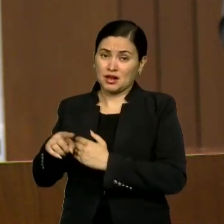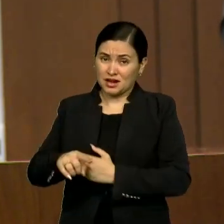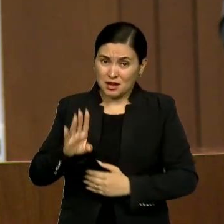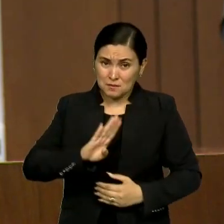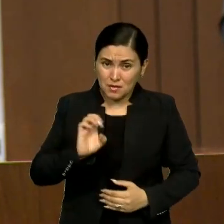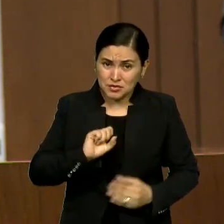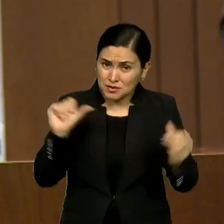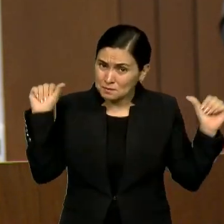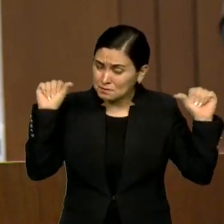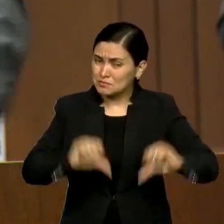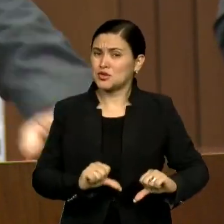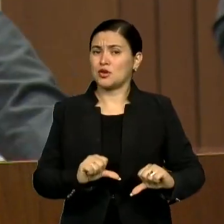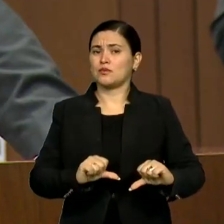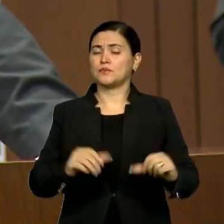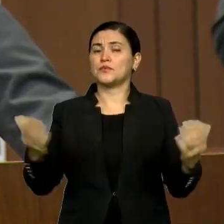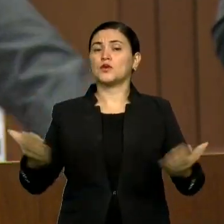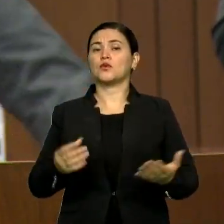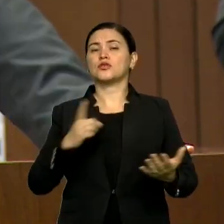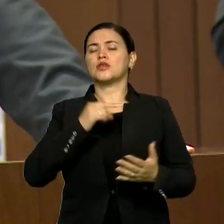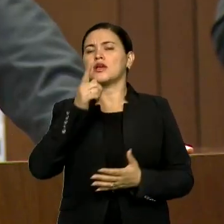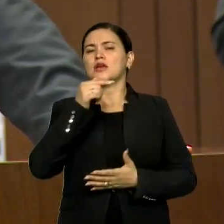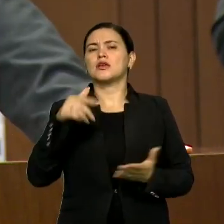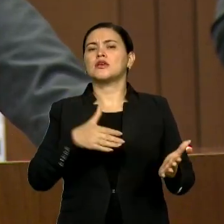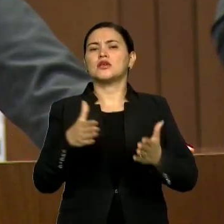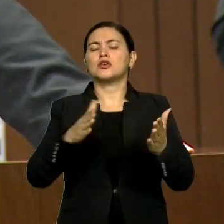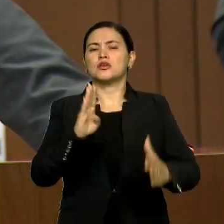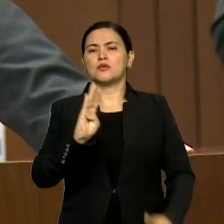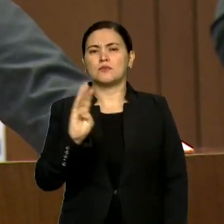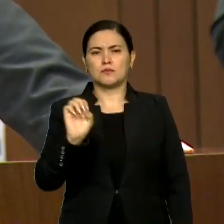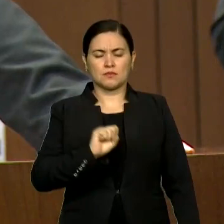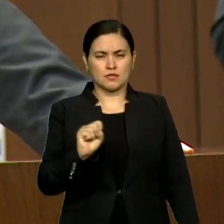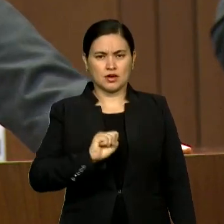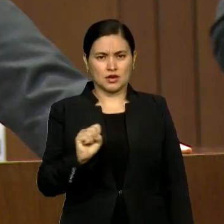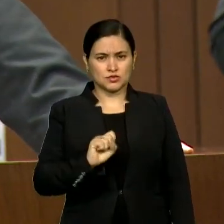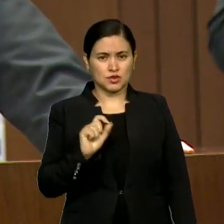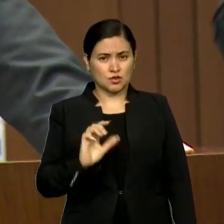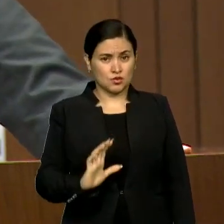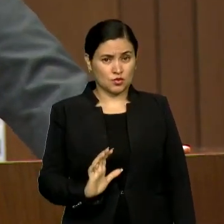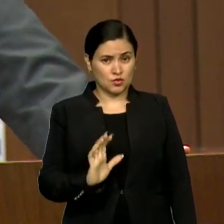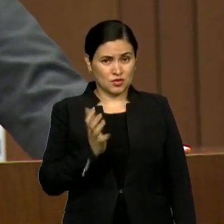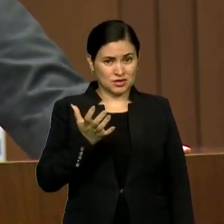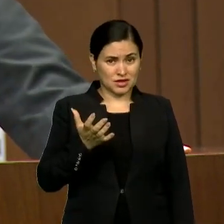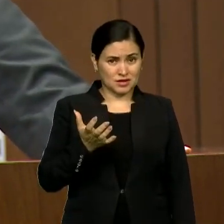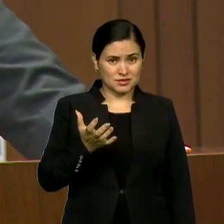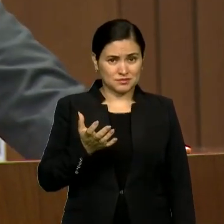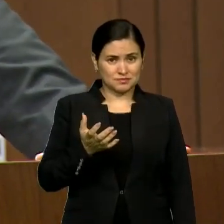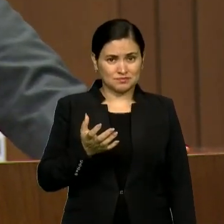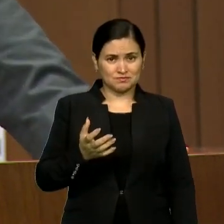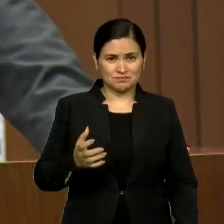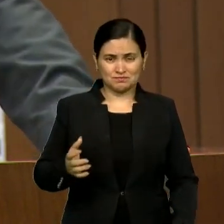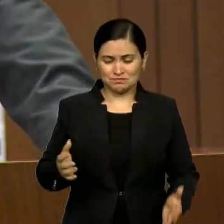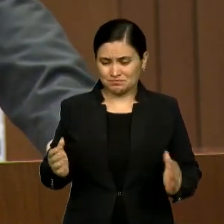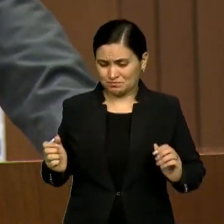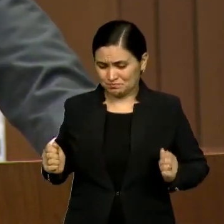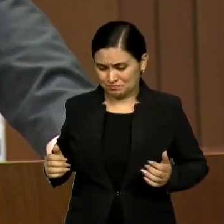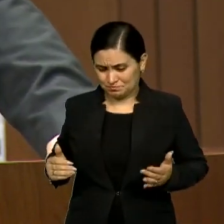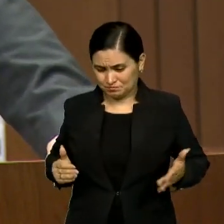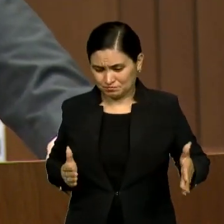hoje tem um rio chamado Rio Balsas, cujas cabeceiras estão sendo desmatadas,